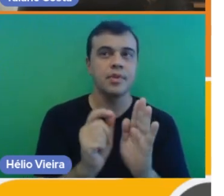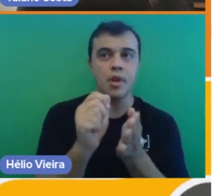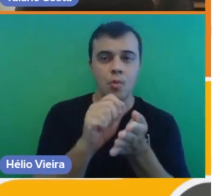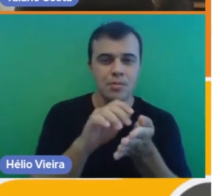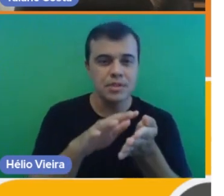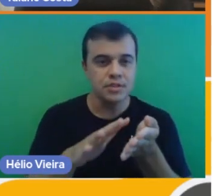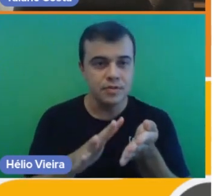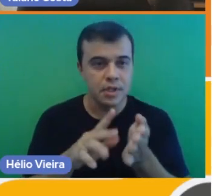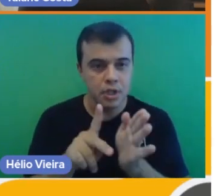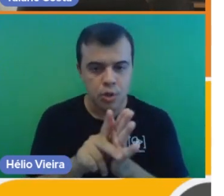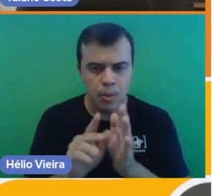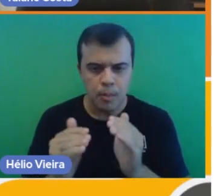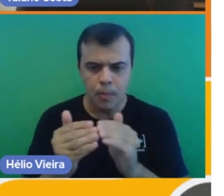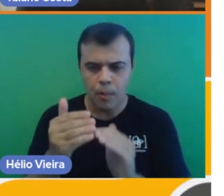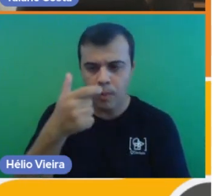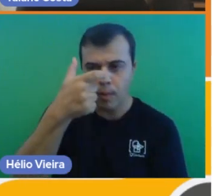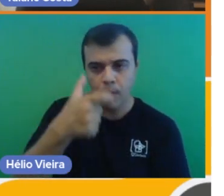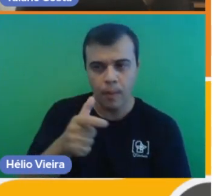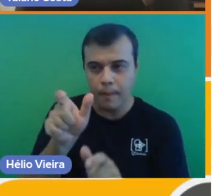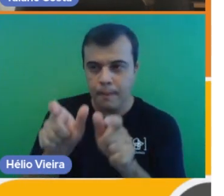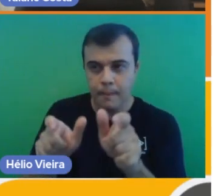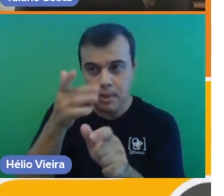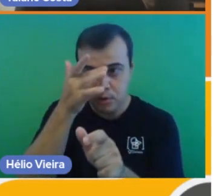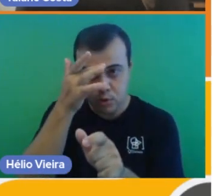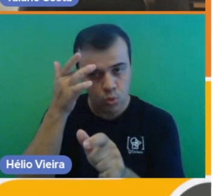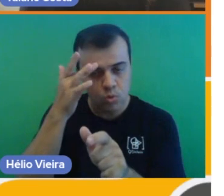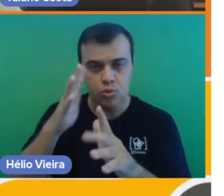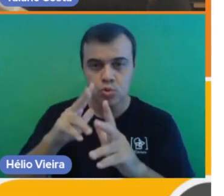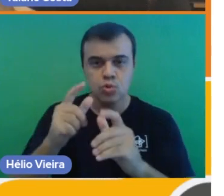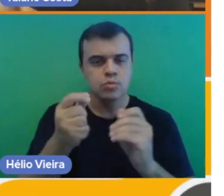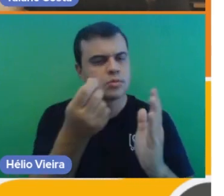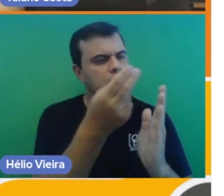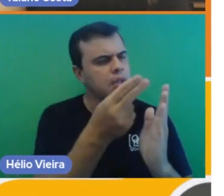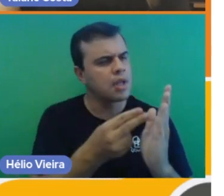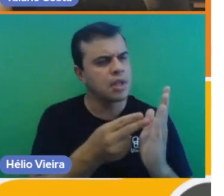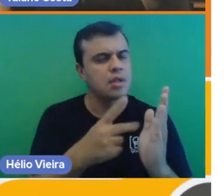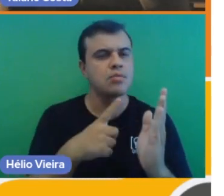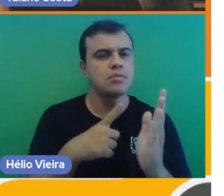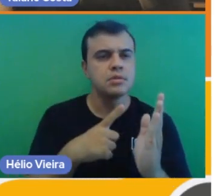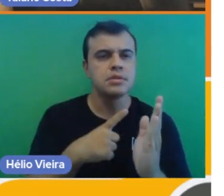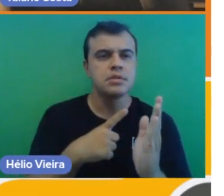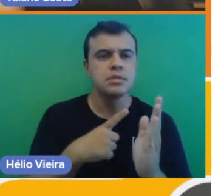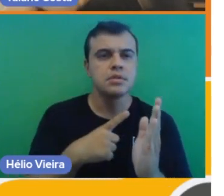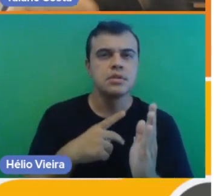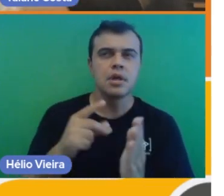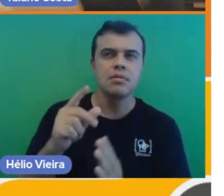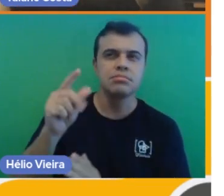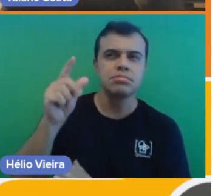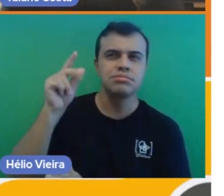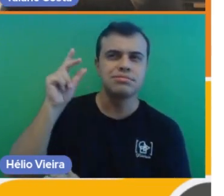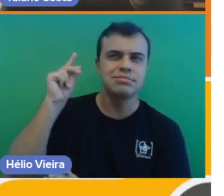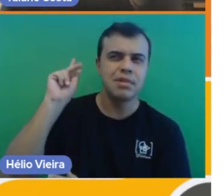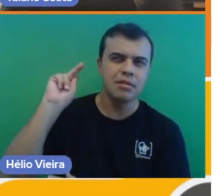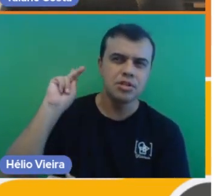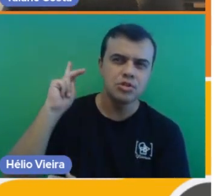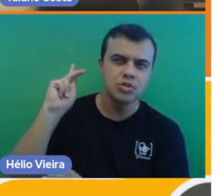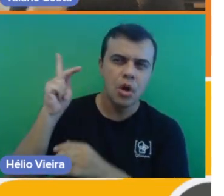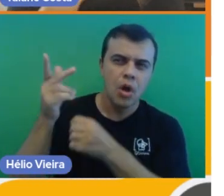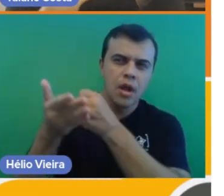atividade inerente do ser humano, né? A gente tem o desenho desde da pré-história, né?